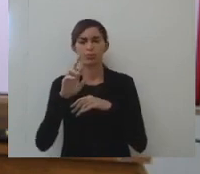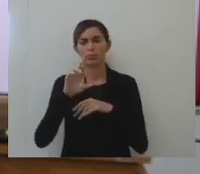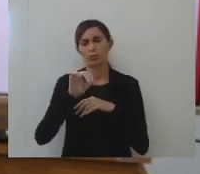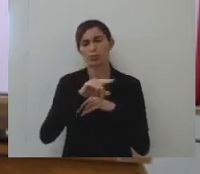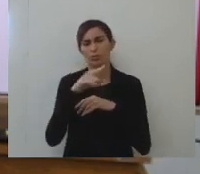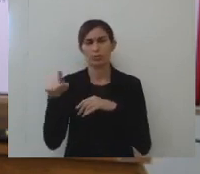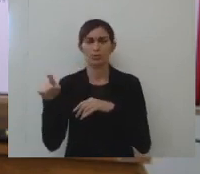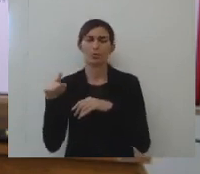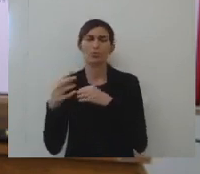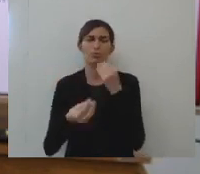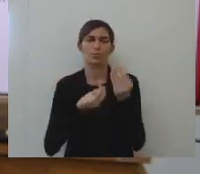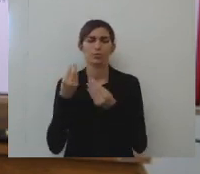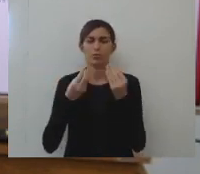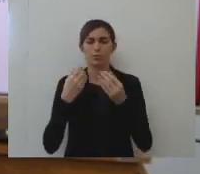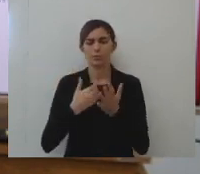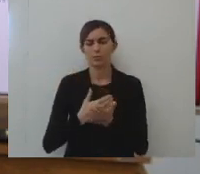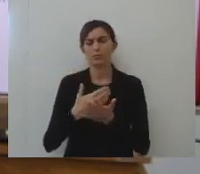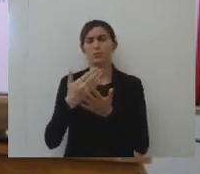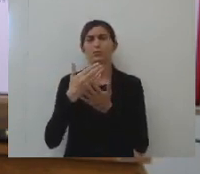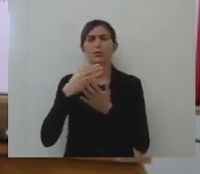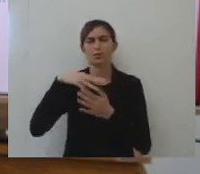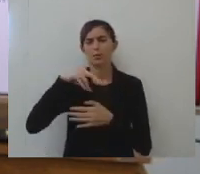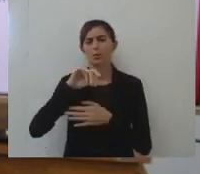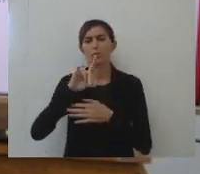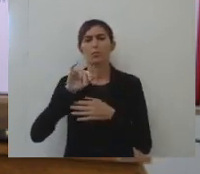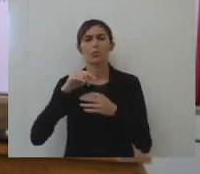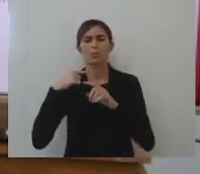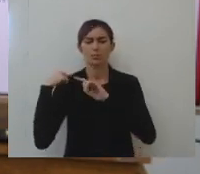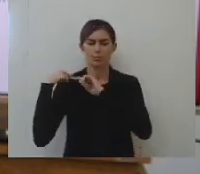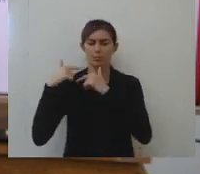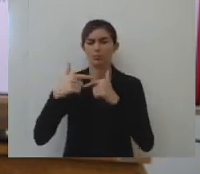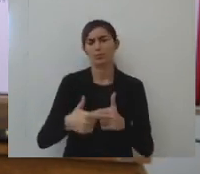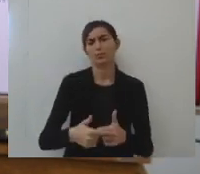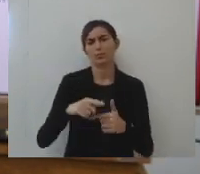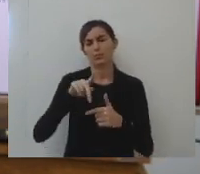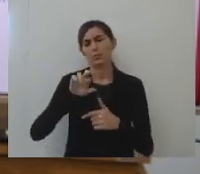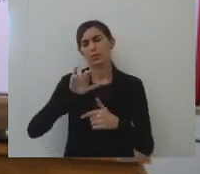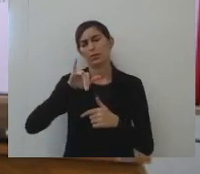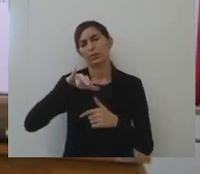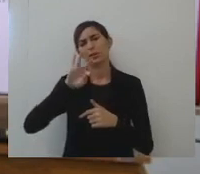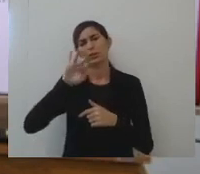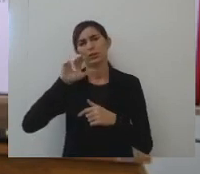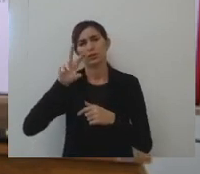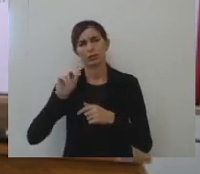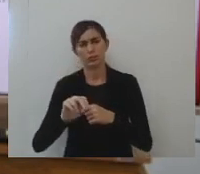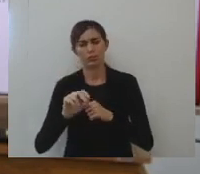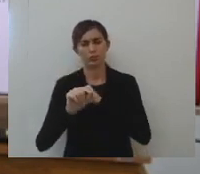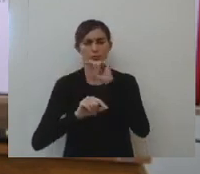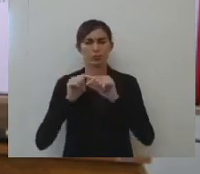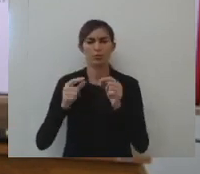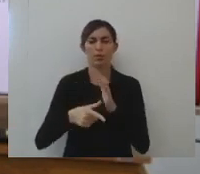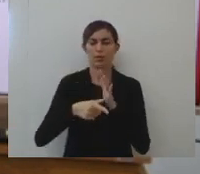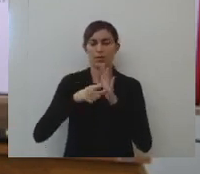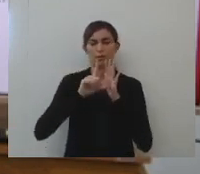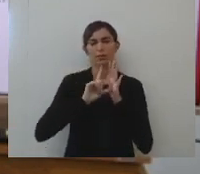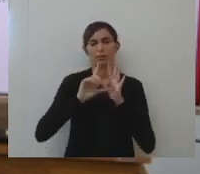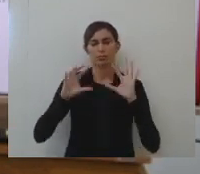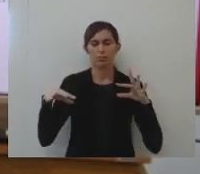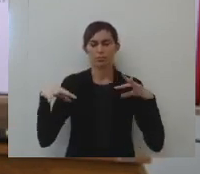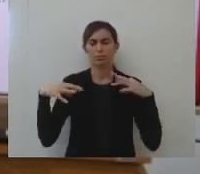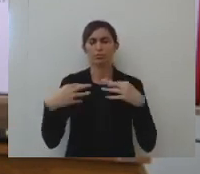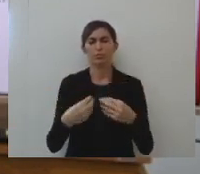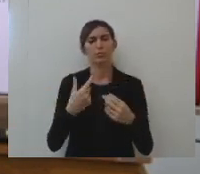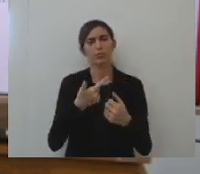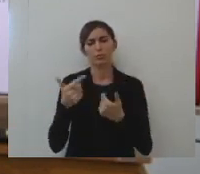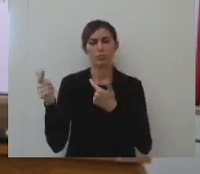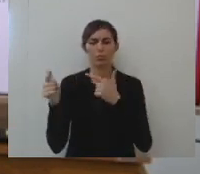primeiro modo de produção a gente inicia com o modo de produção primitivo. O modo de produção primitivo é aquele que antecede todos os